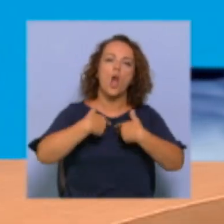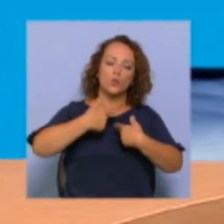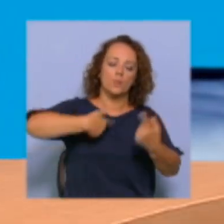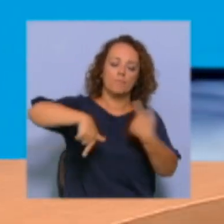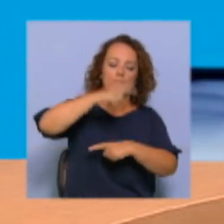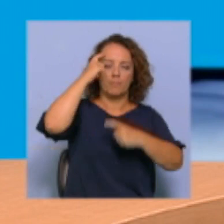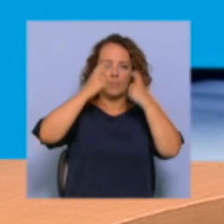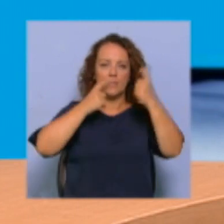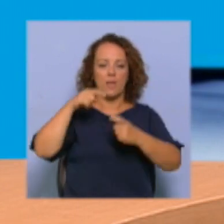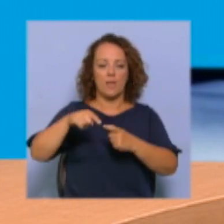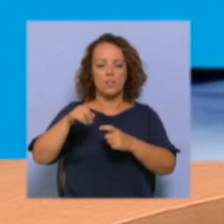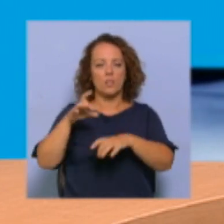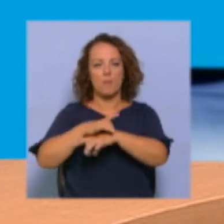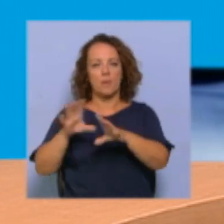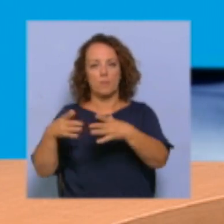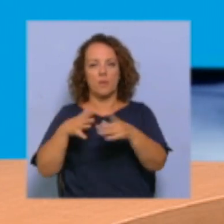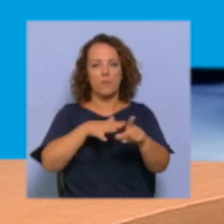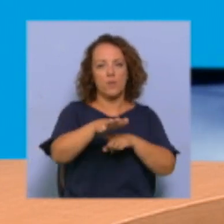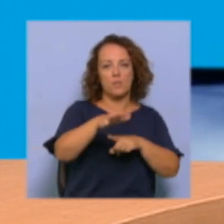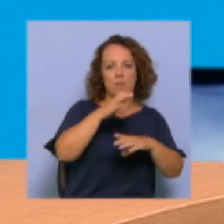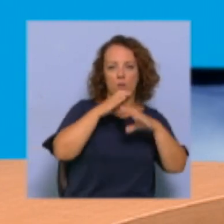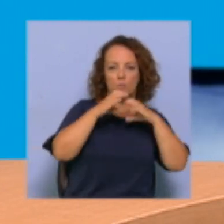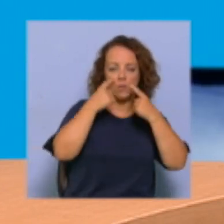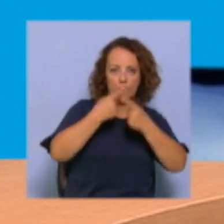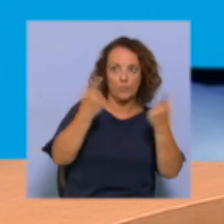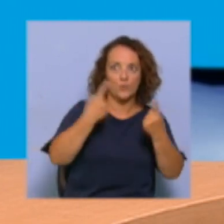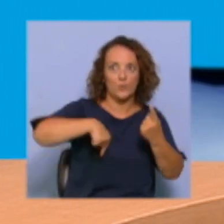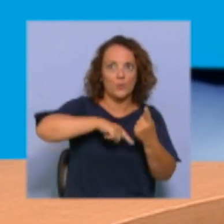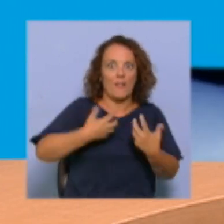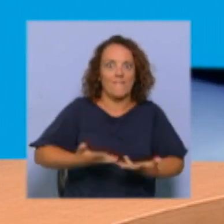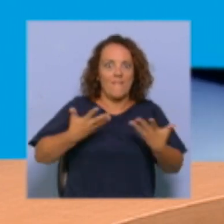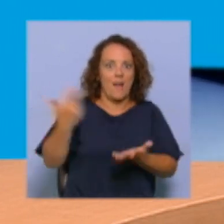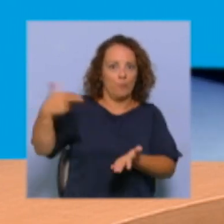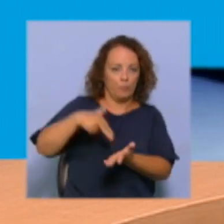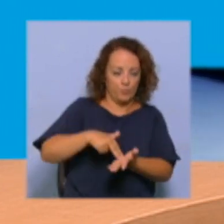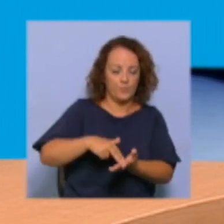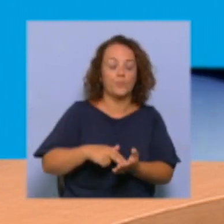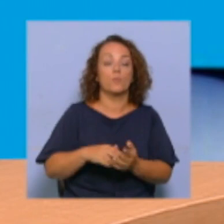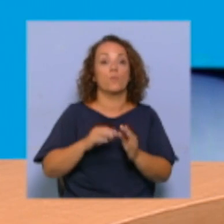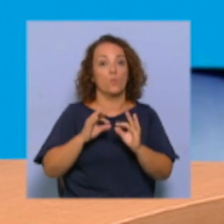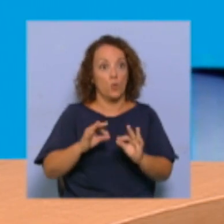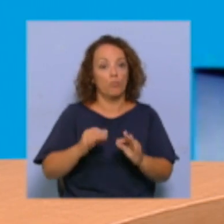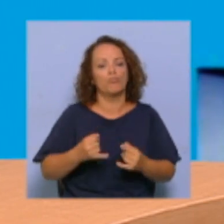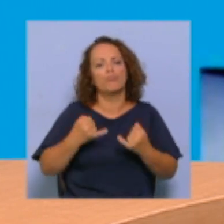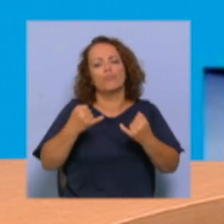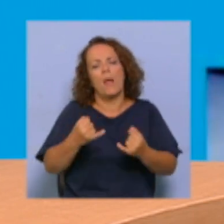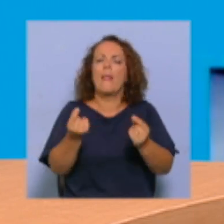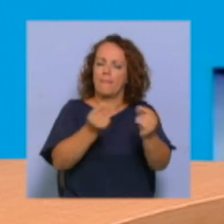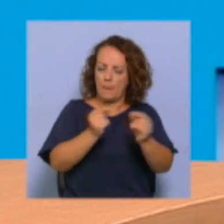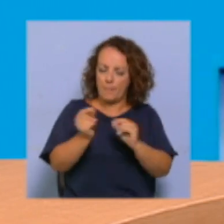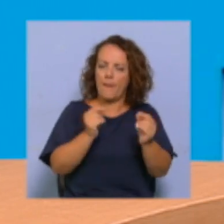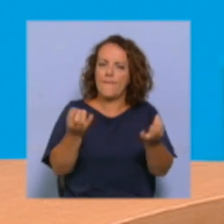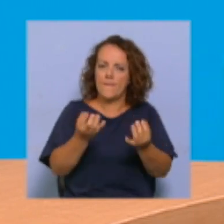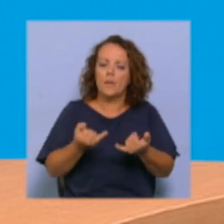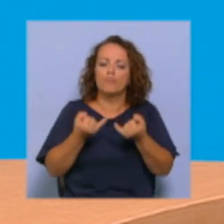na comunicação. Aguardamos ansiosamente as suas palavras. E depois a seguir, e isso também haverá aí um tempo de debate, mas depois a